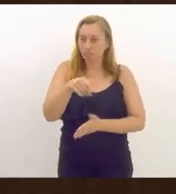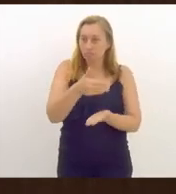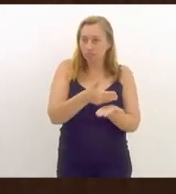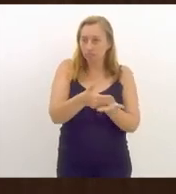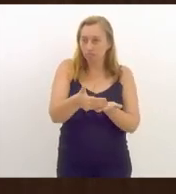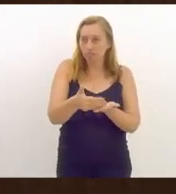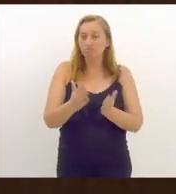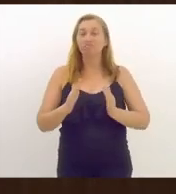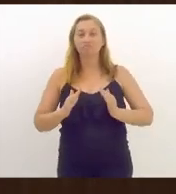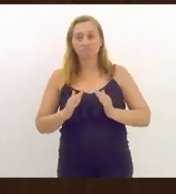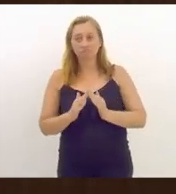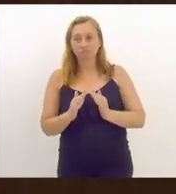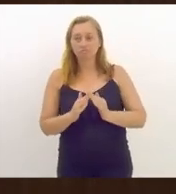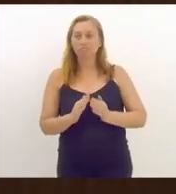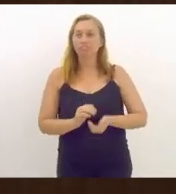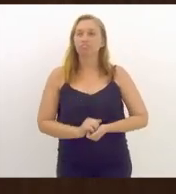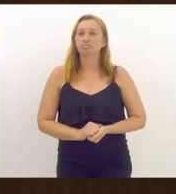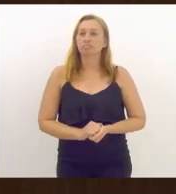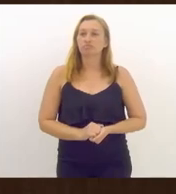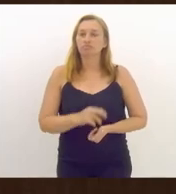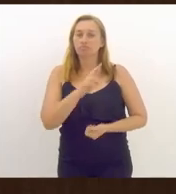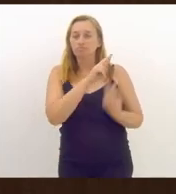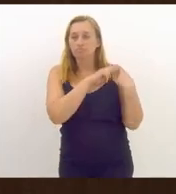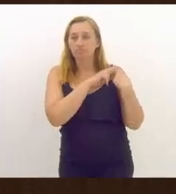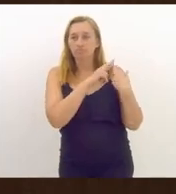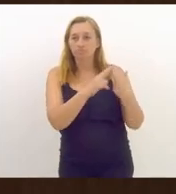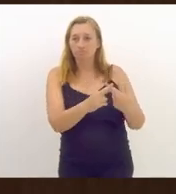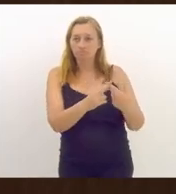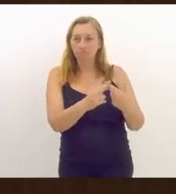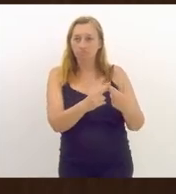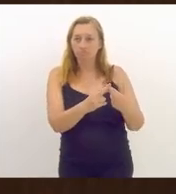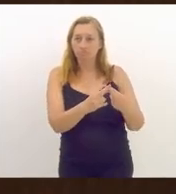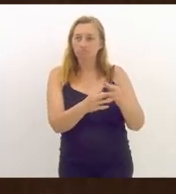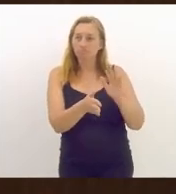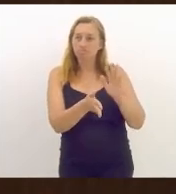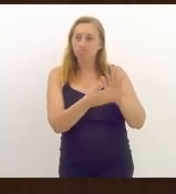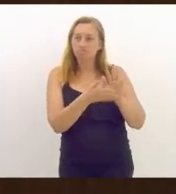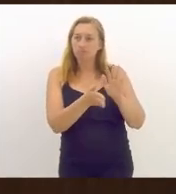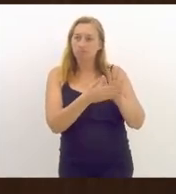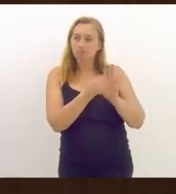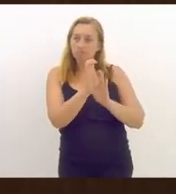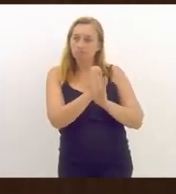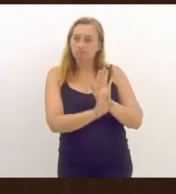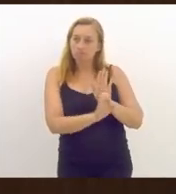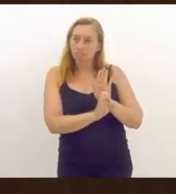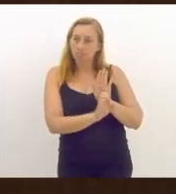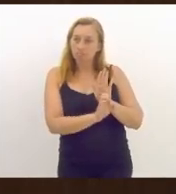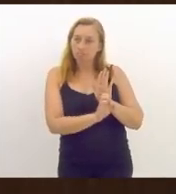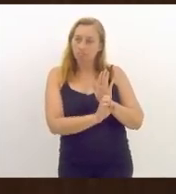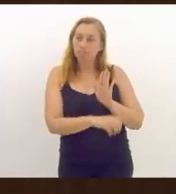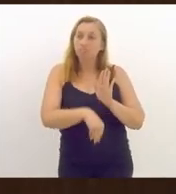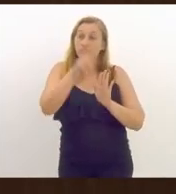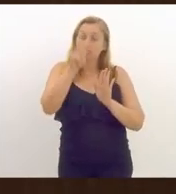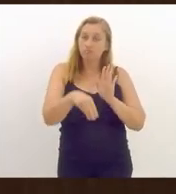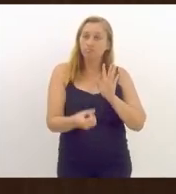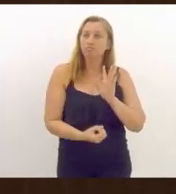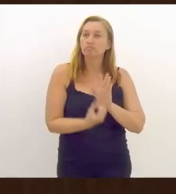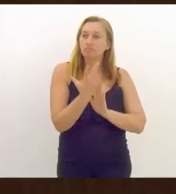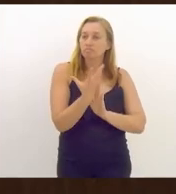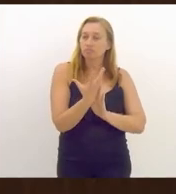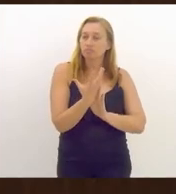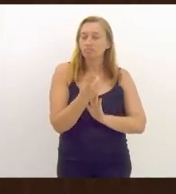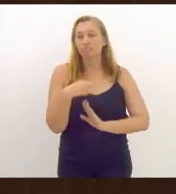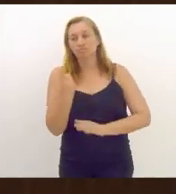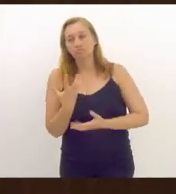aqui nessa casa a responsabilidade de propor emenda é do autor a gente se